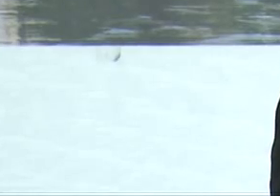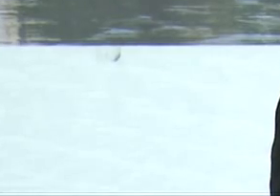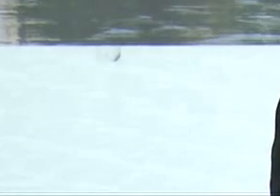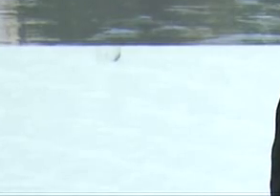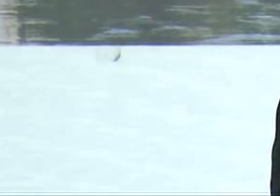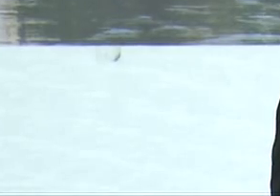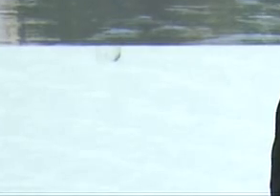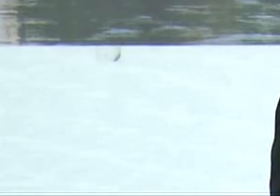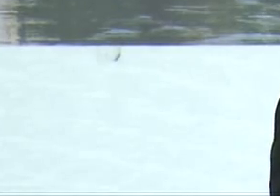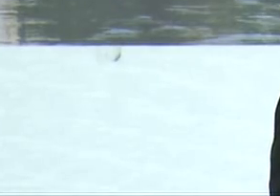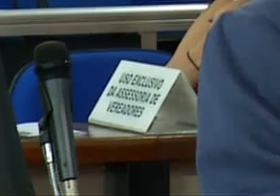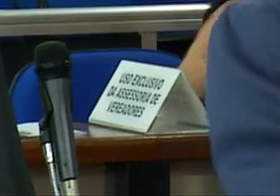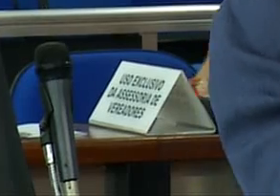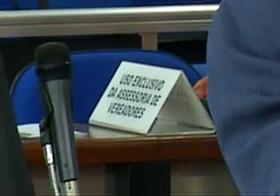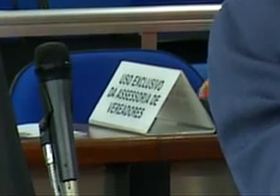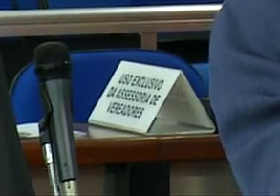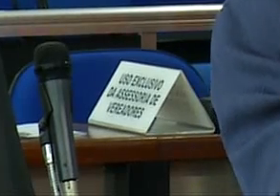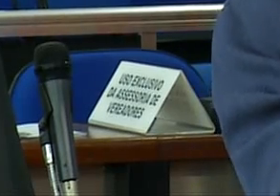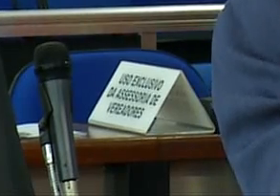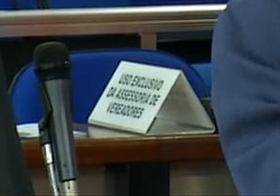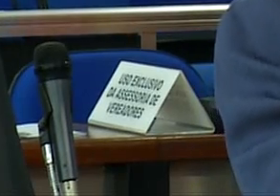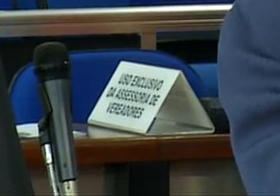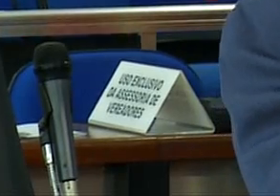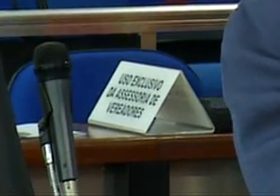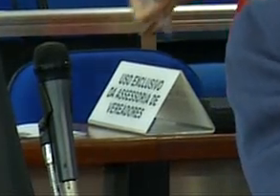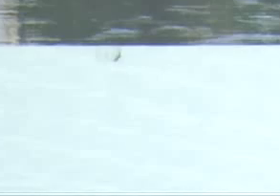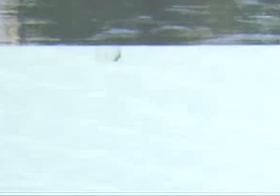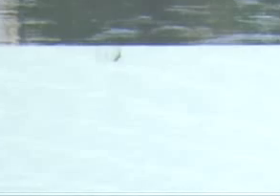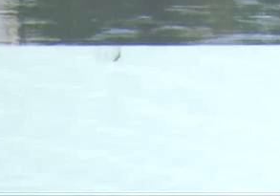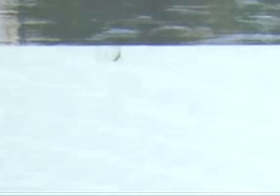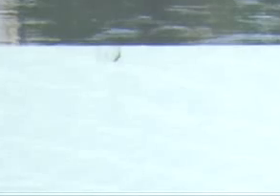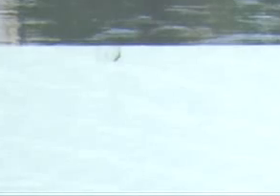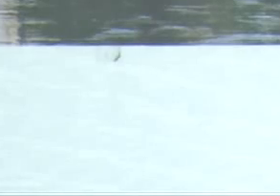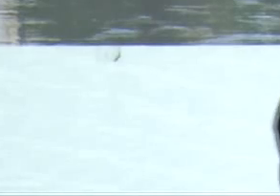o galador dos que buscam.